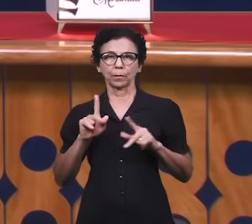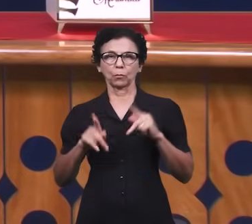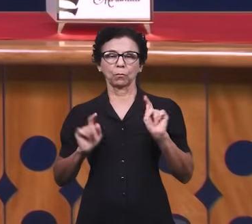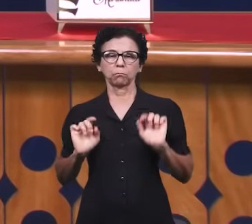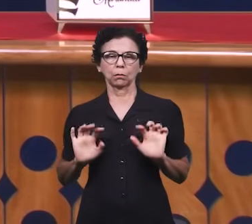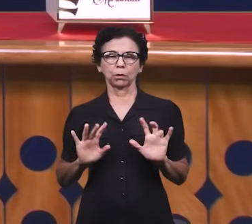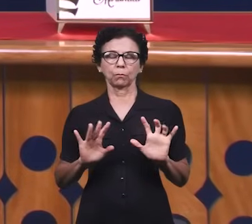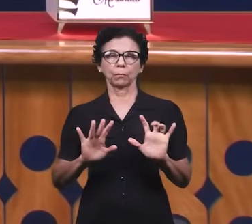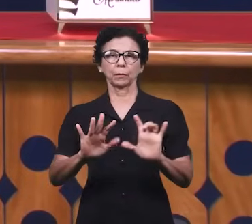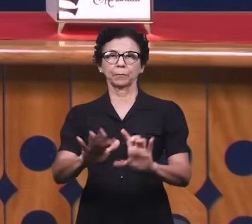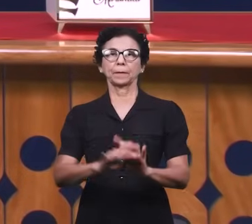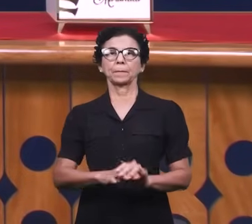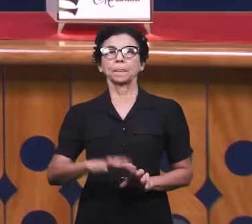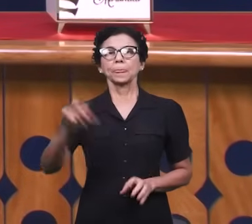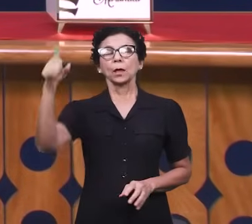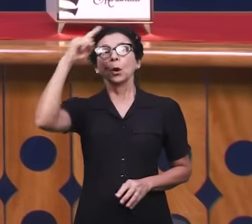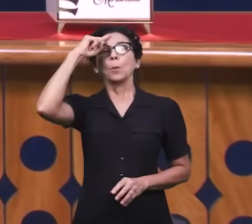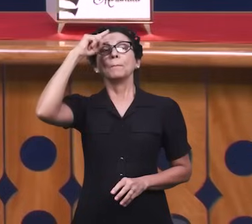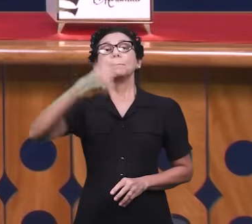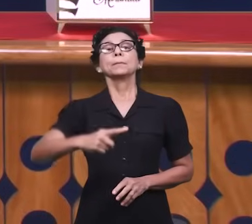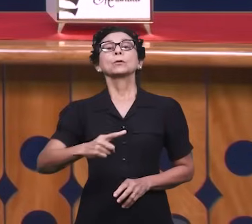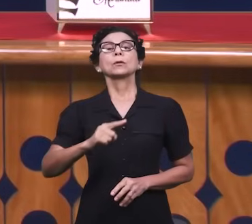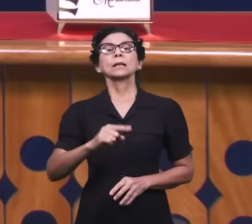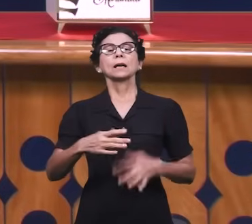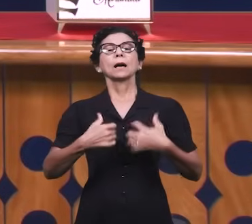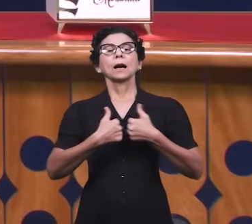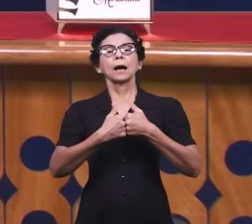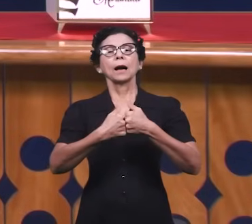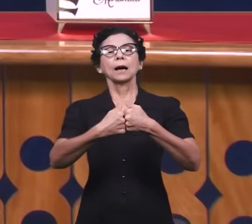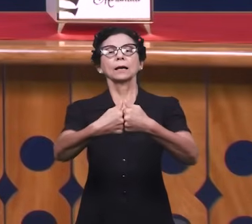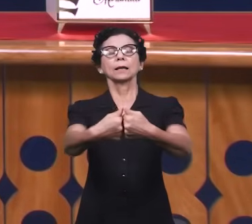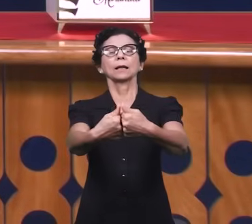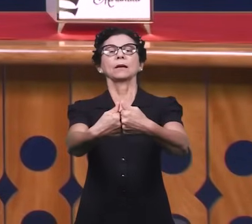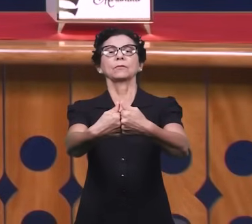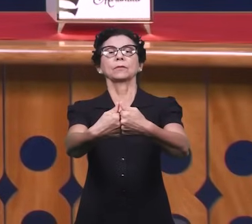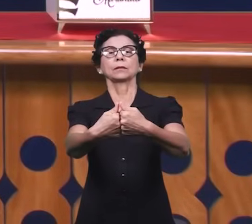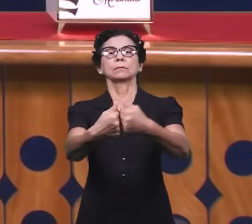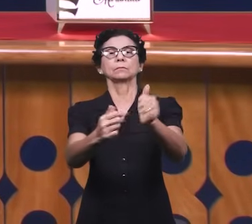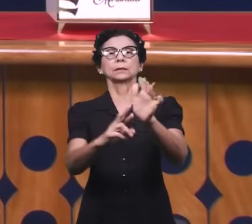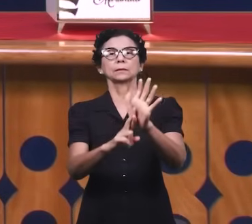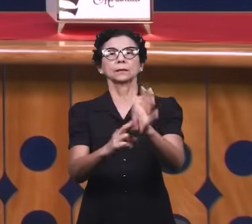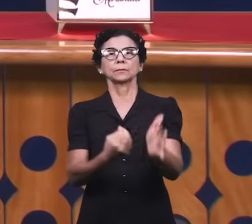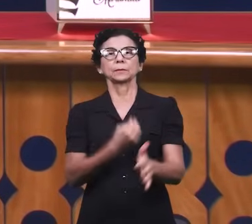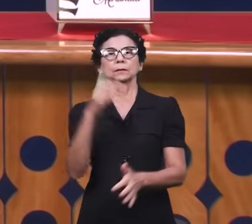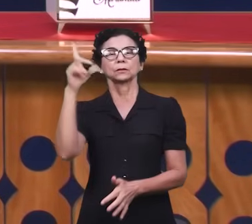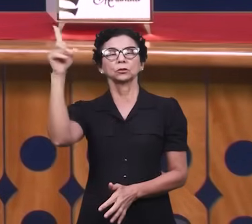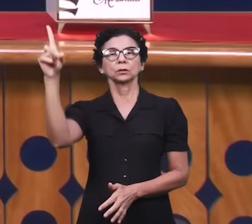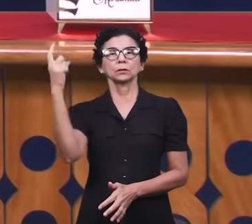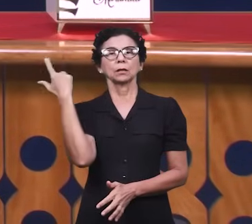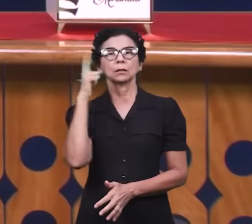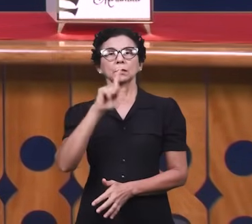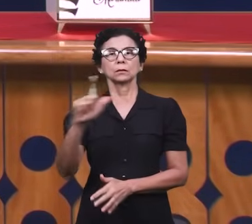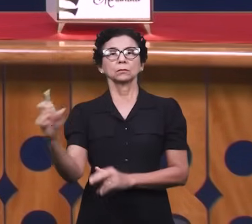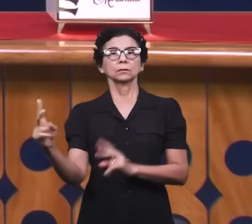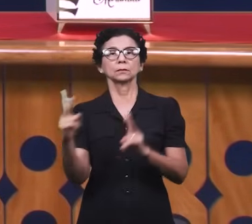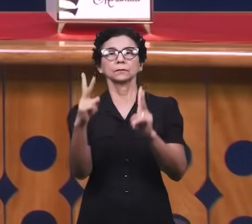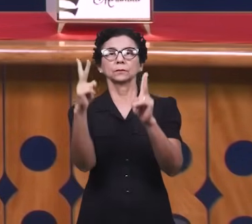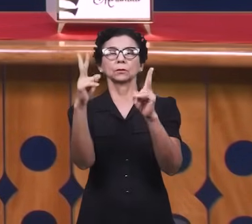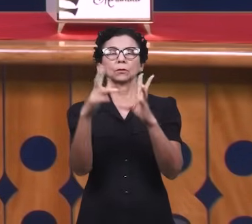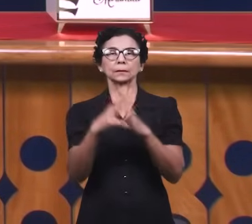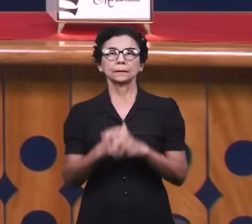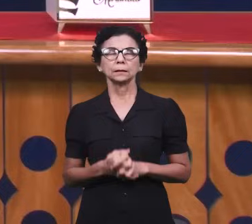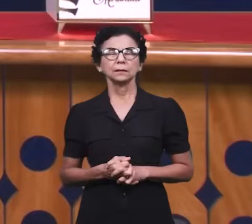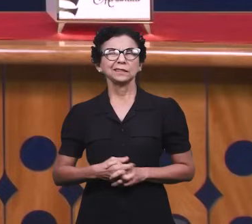arca, porque a arca era o centro da vida e o Senhor estava presente ali para dar a vitória. Na época